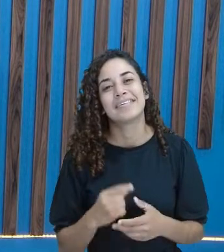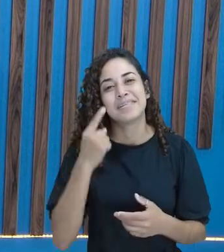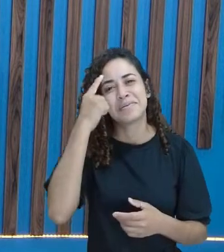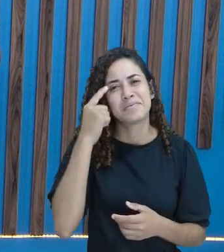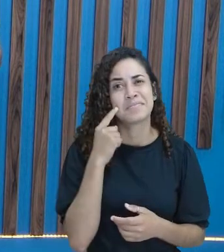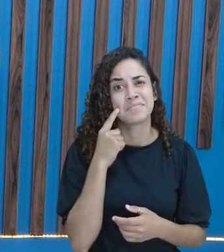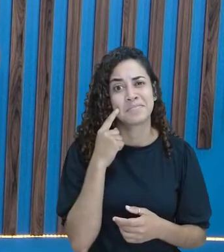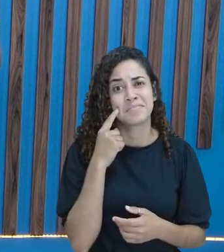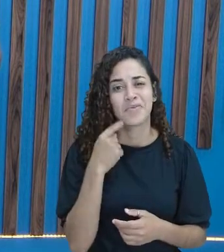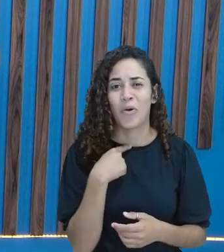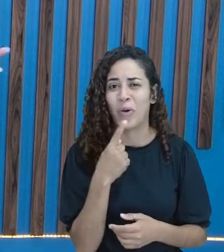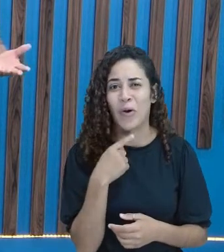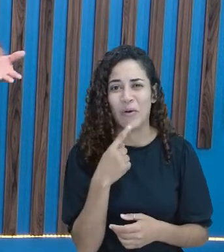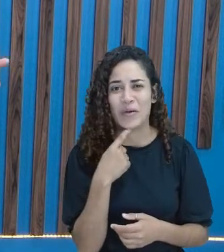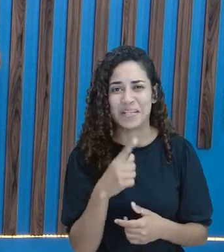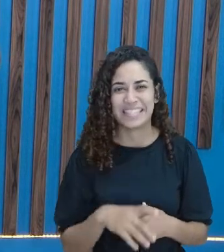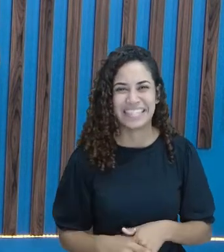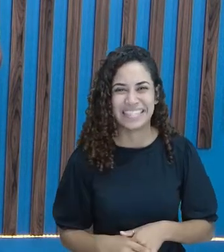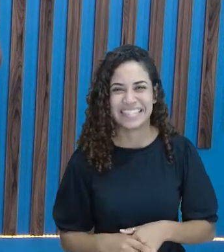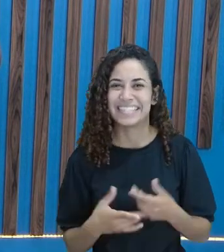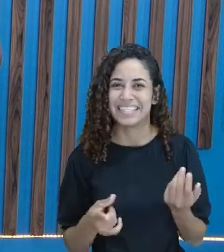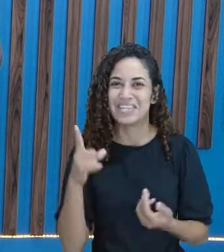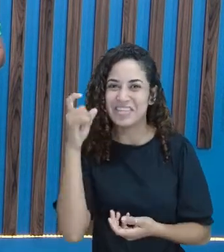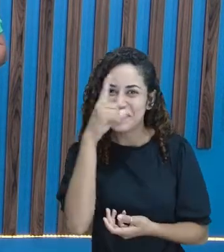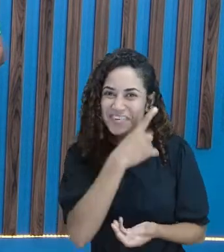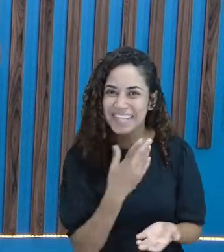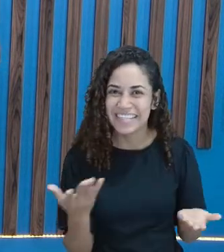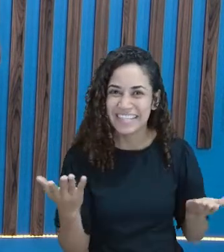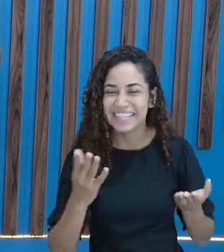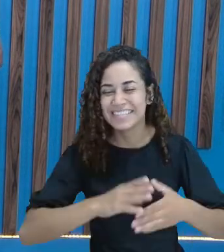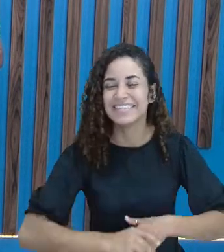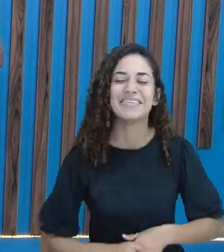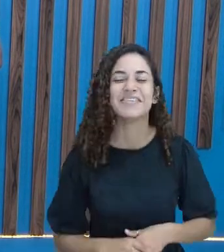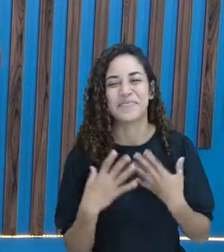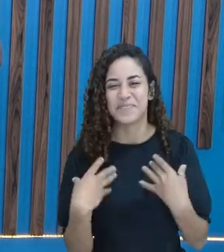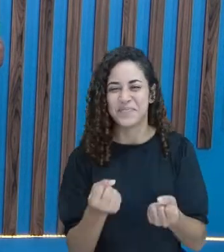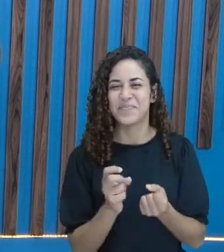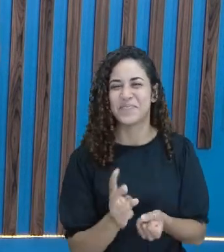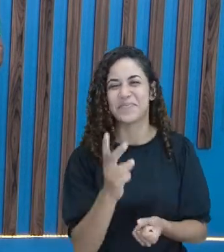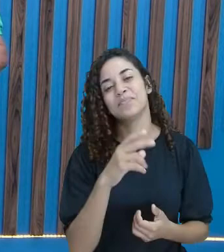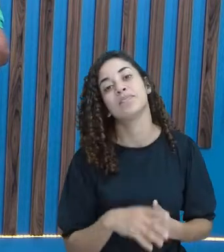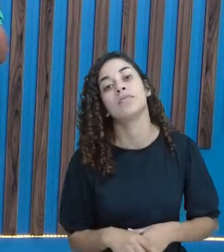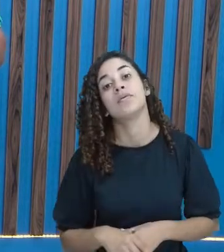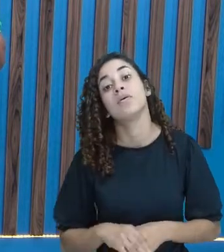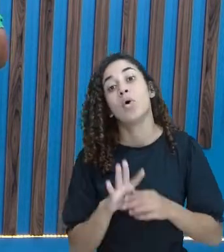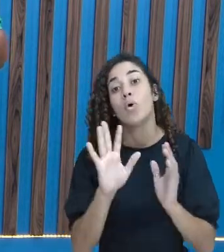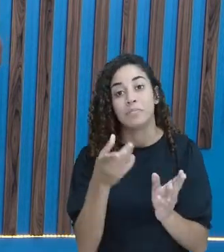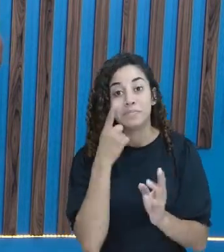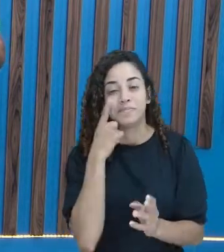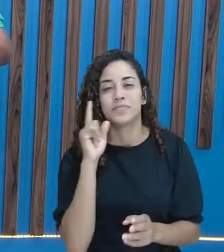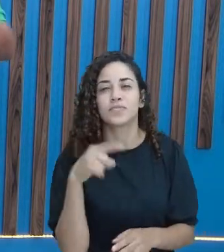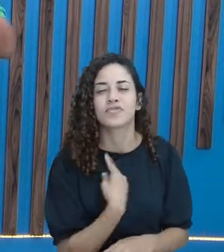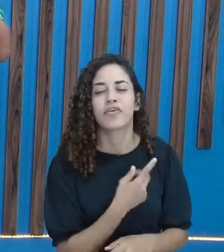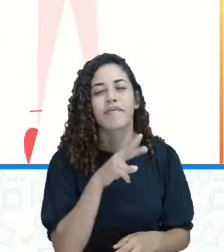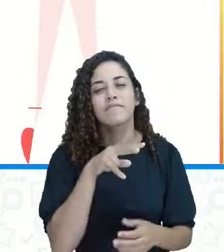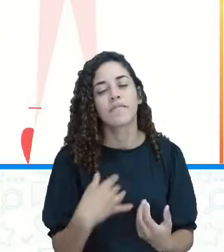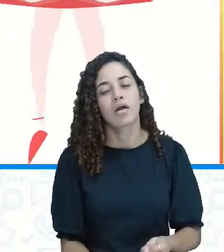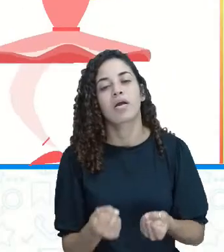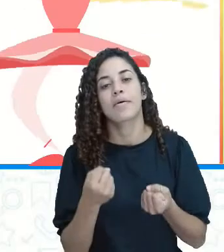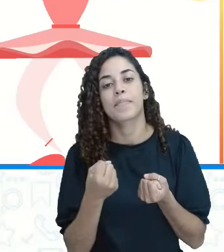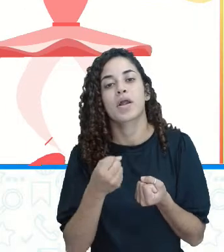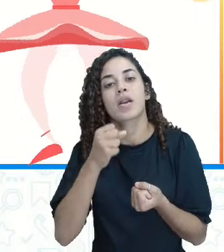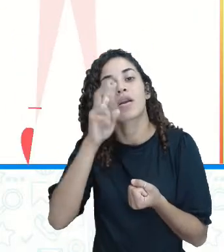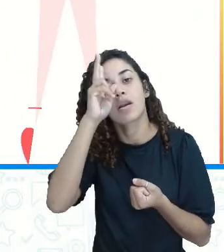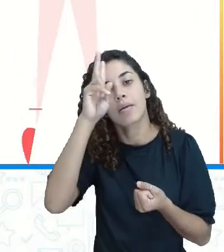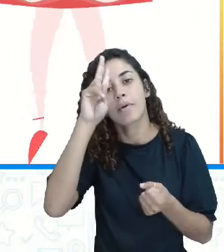pestanas. Ah, professora, está difícil assim. Mas vamos seguir aqui. Olha só. Vamos relembrar os fatores